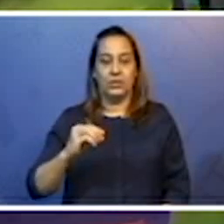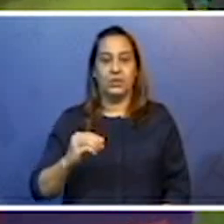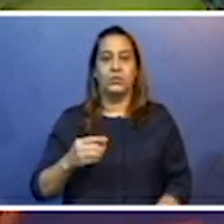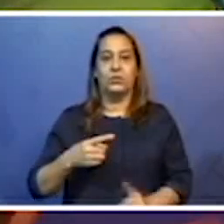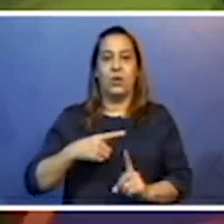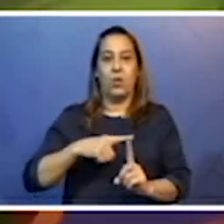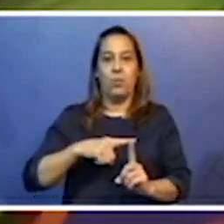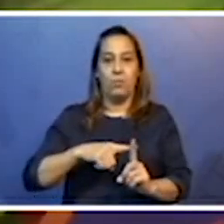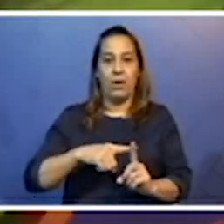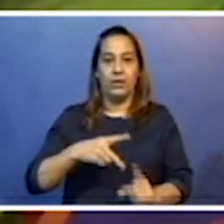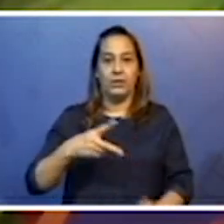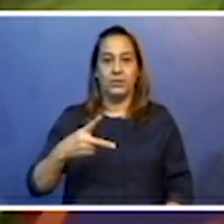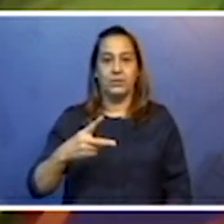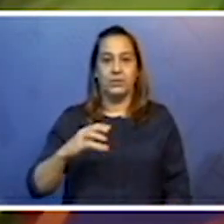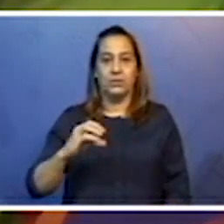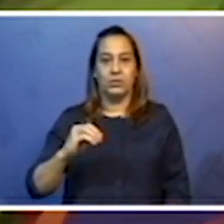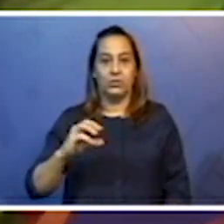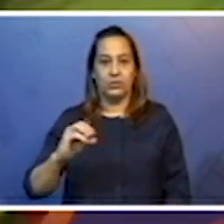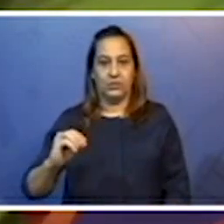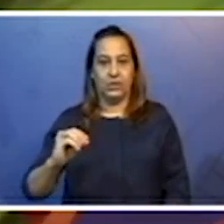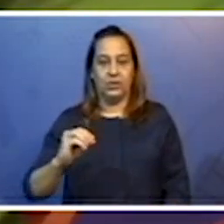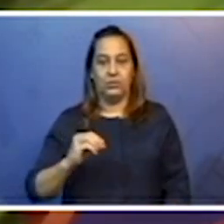400. E aqui? Quanto tem?